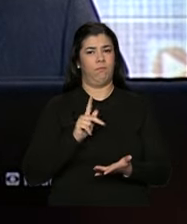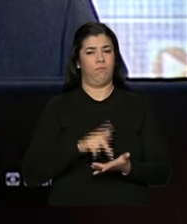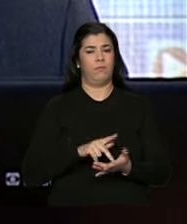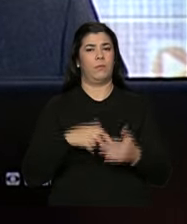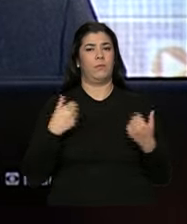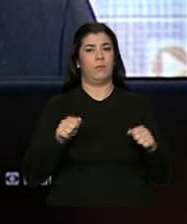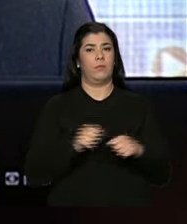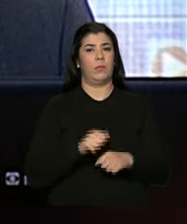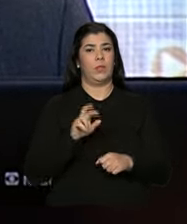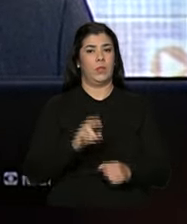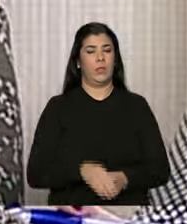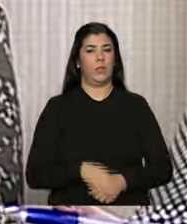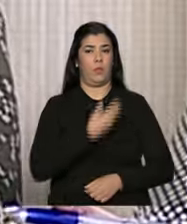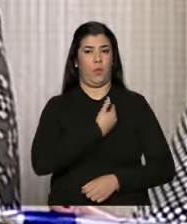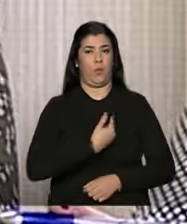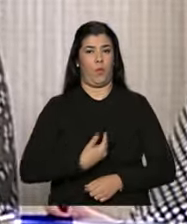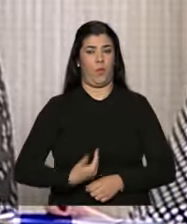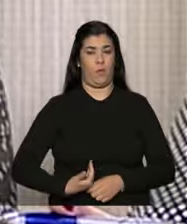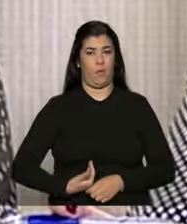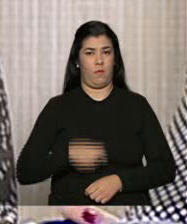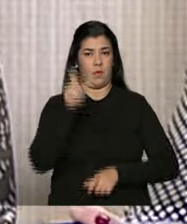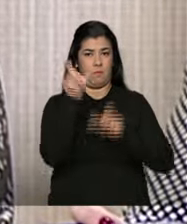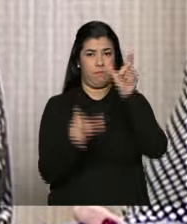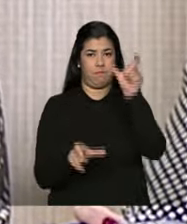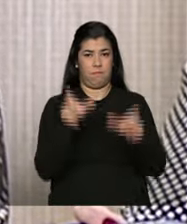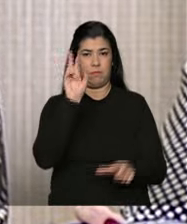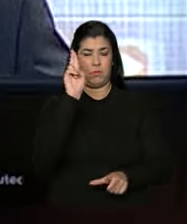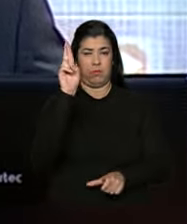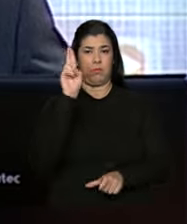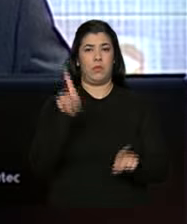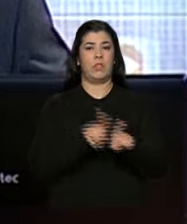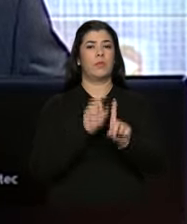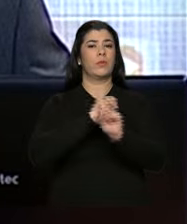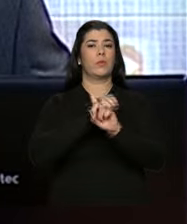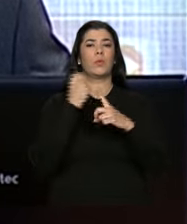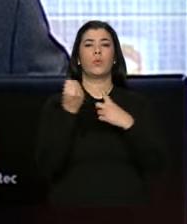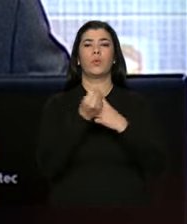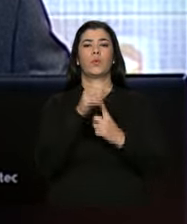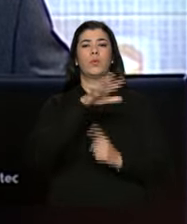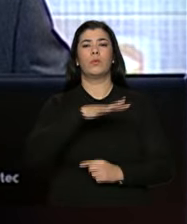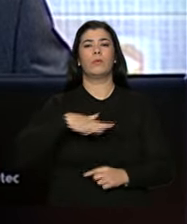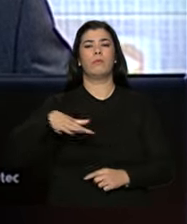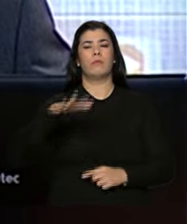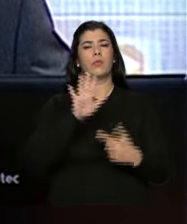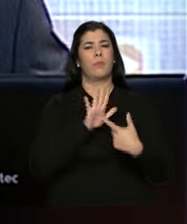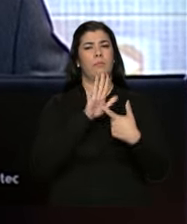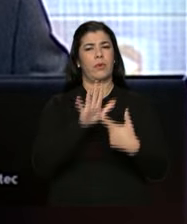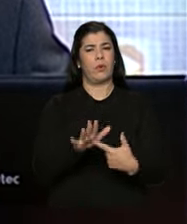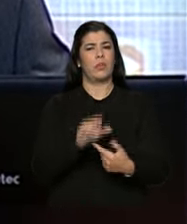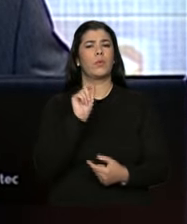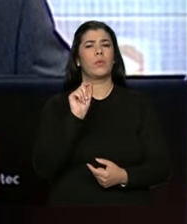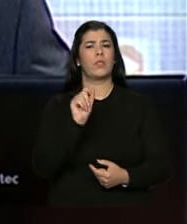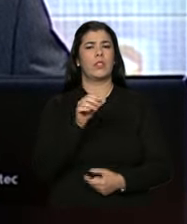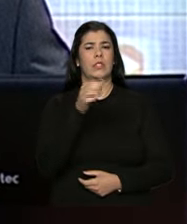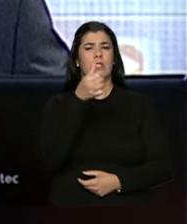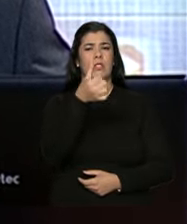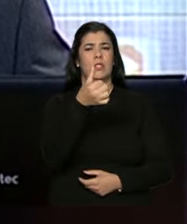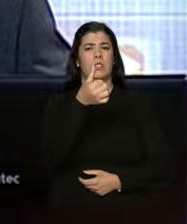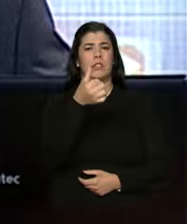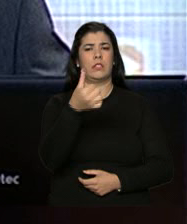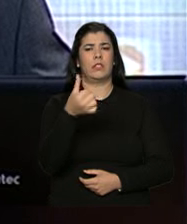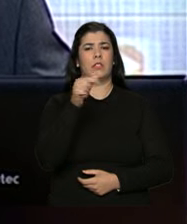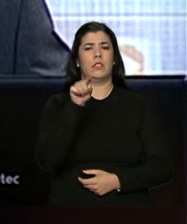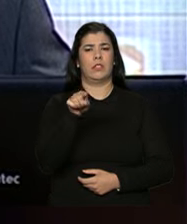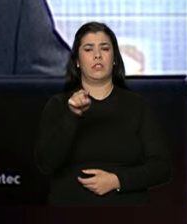autoridades, pelos governos e também pela sociedade civil, né? Esse número representa 116 ah